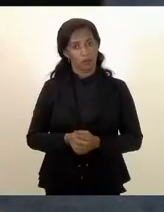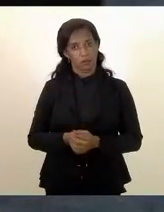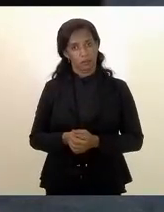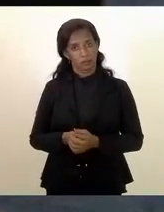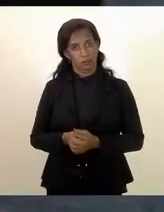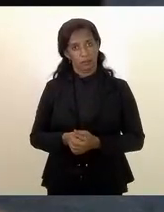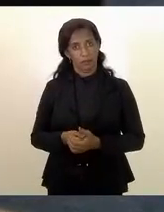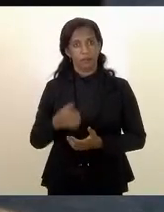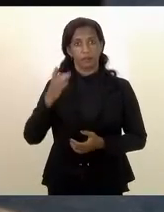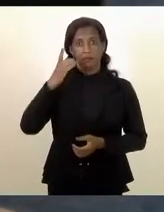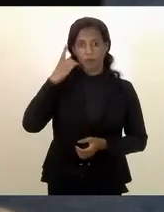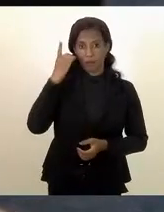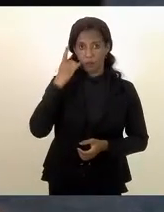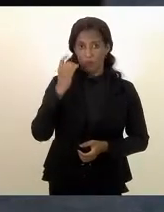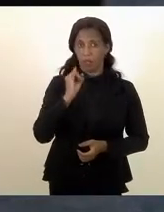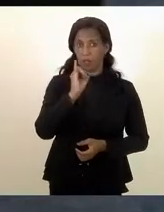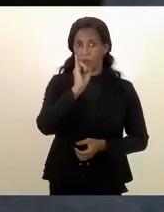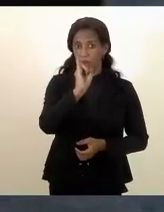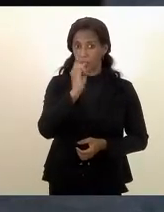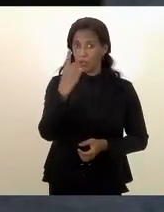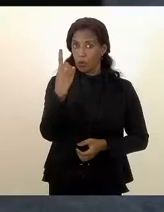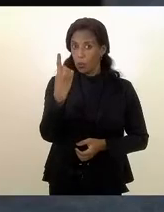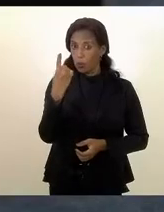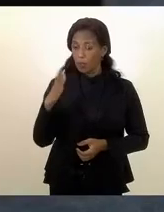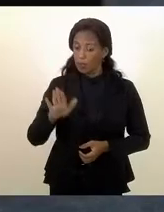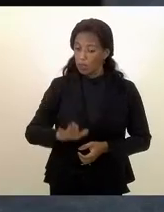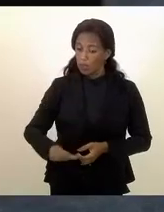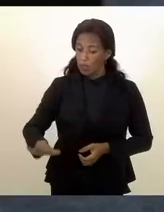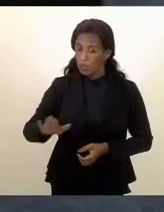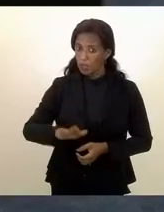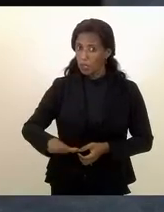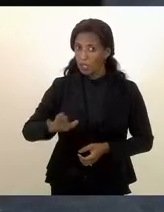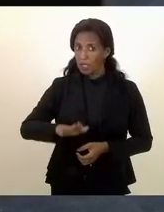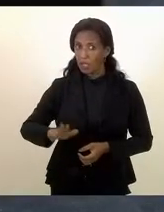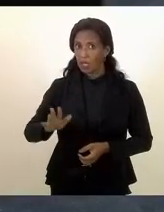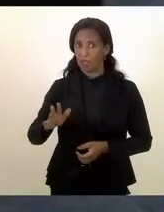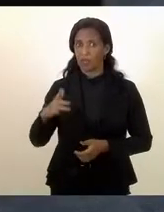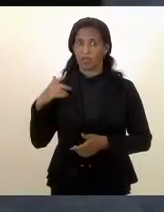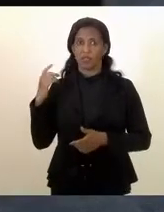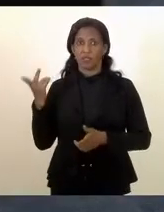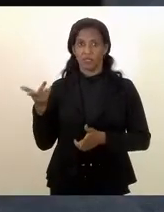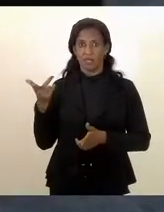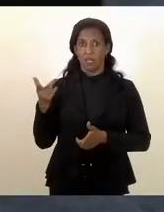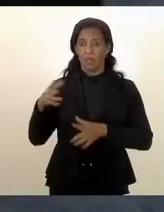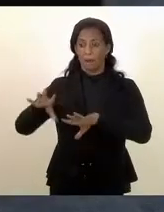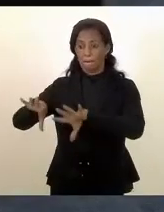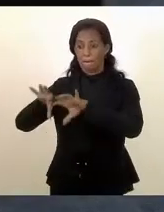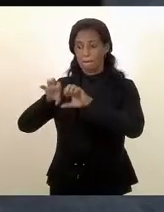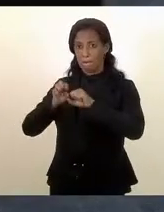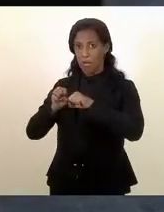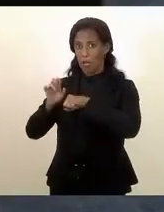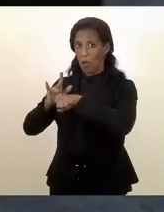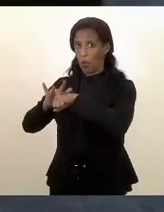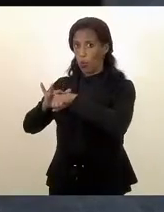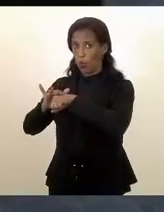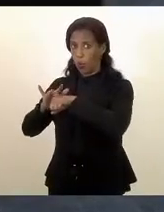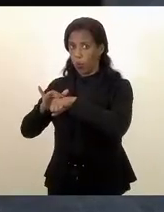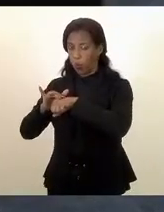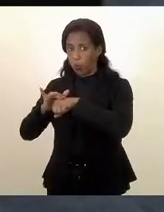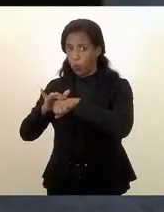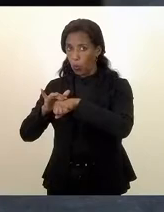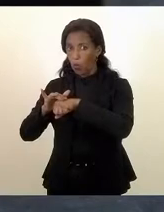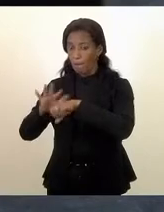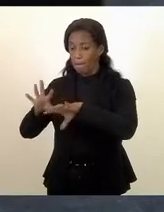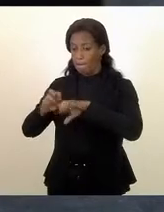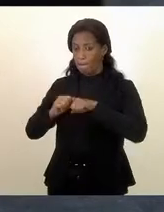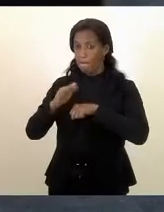se uma criança for para balada chegar em casa contaminar a família vai morrer todo